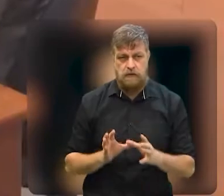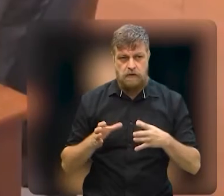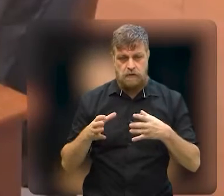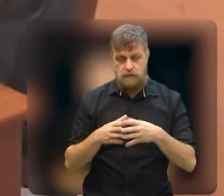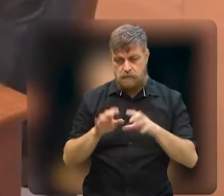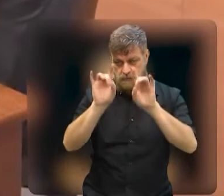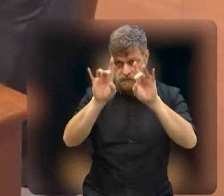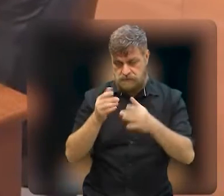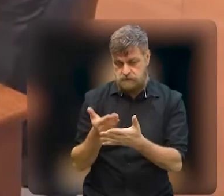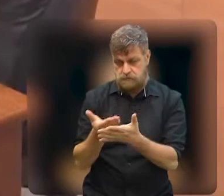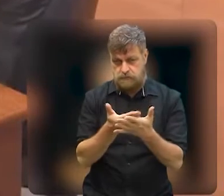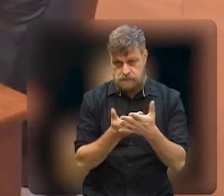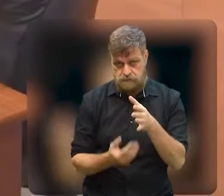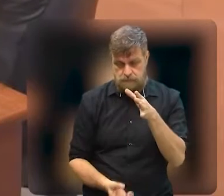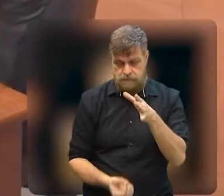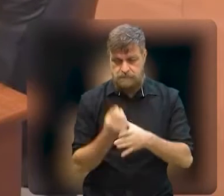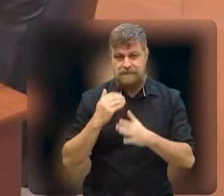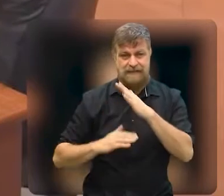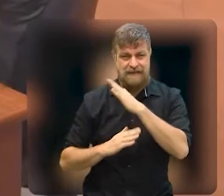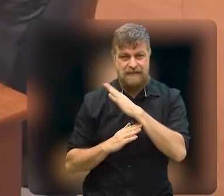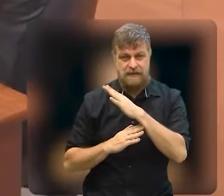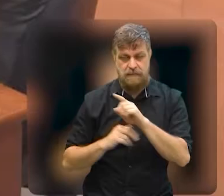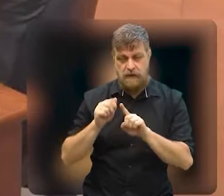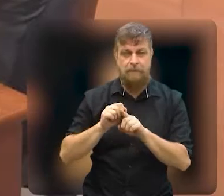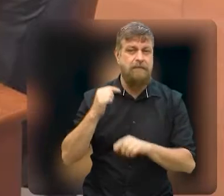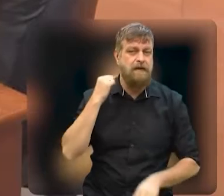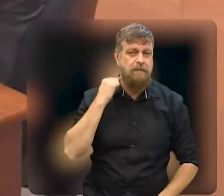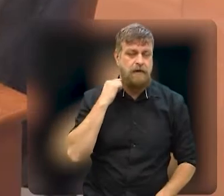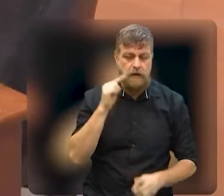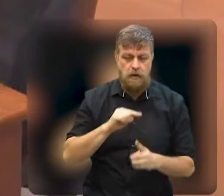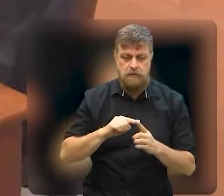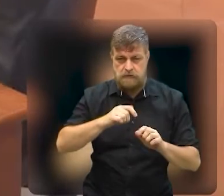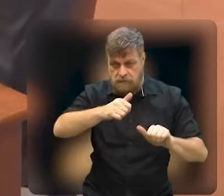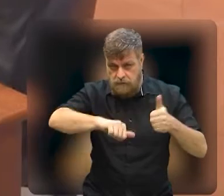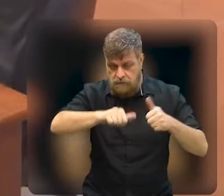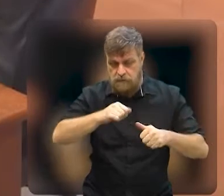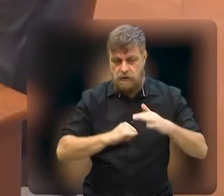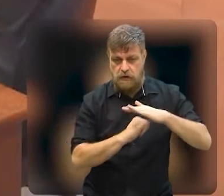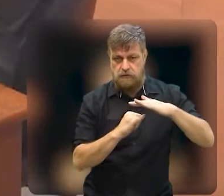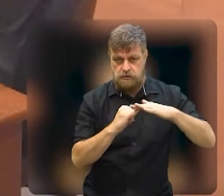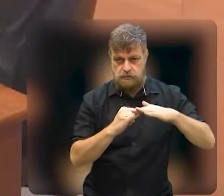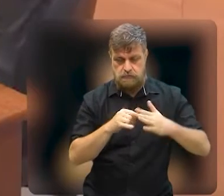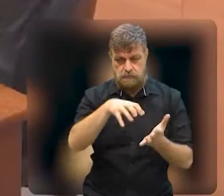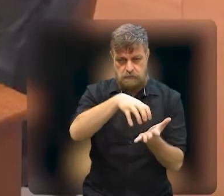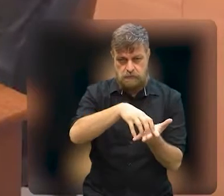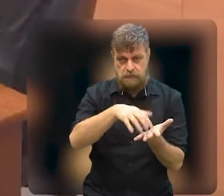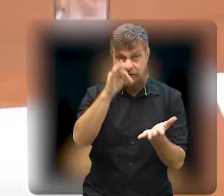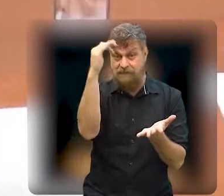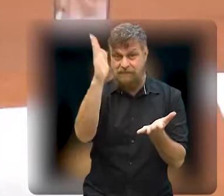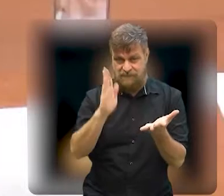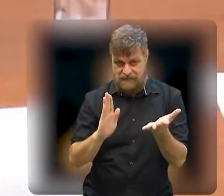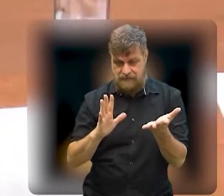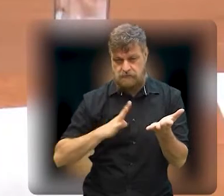A Comissão Especial de Estudos, instalada na Câmara em maio deste ano para analisar e discutir o Instituto Federal São Paulo